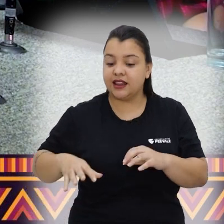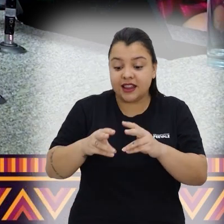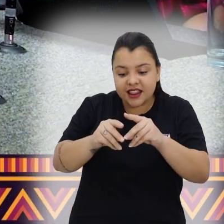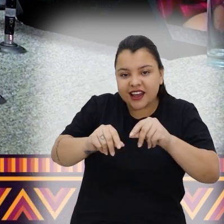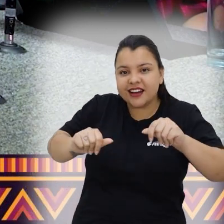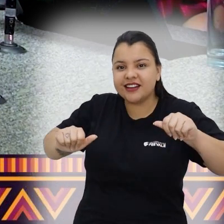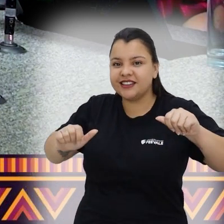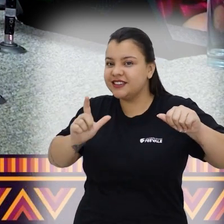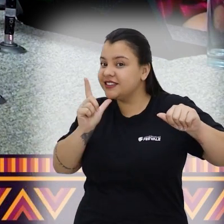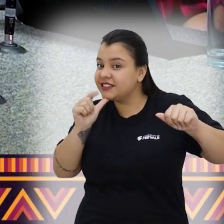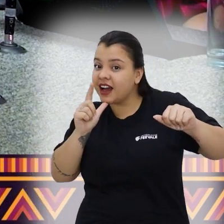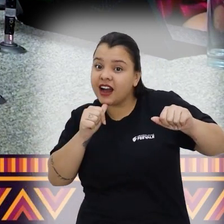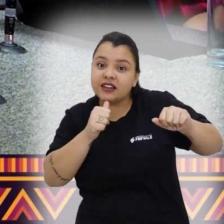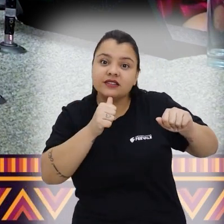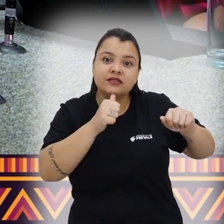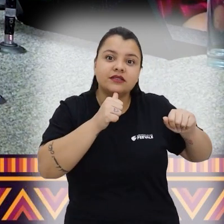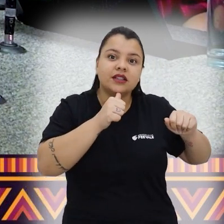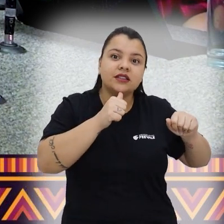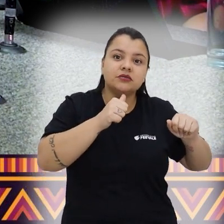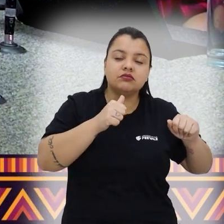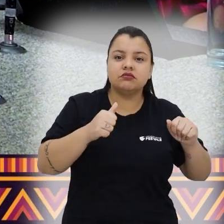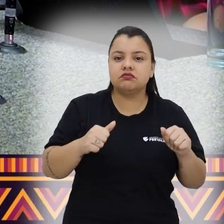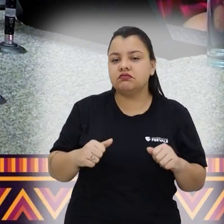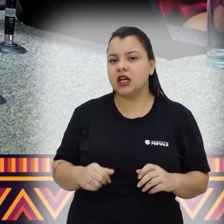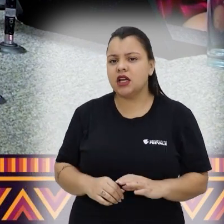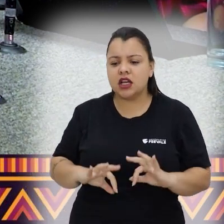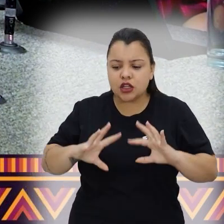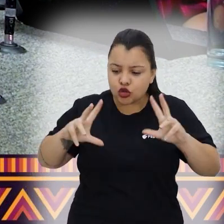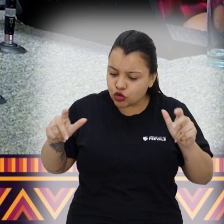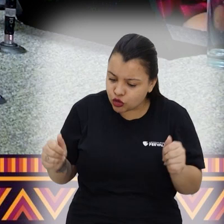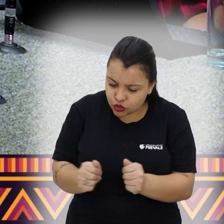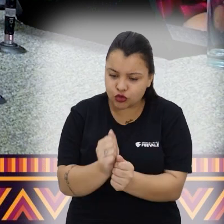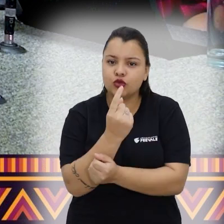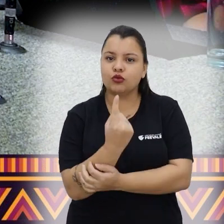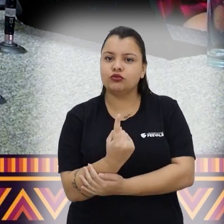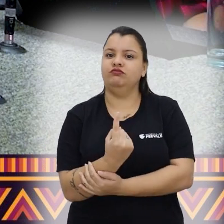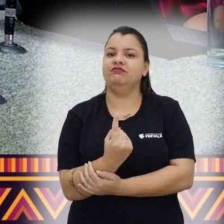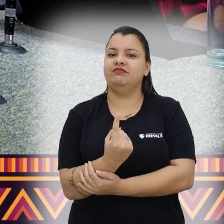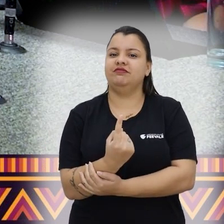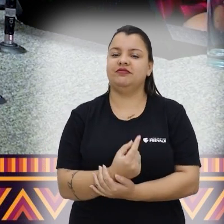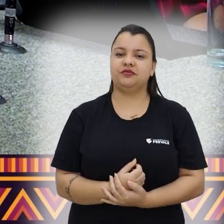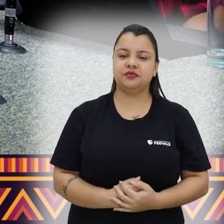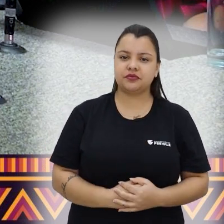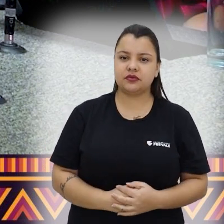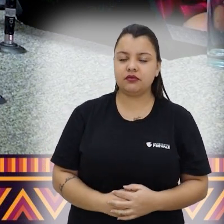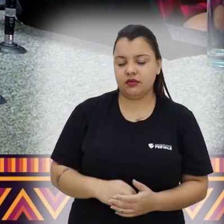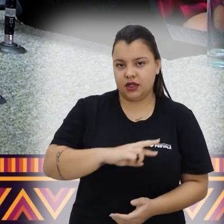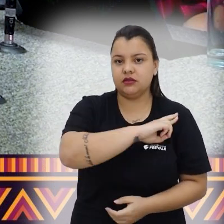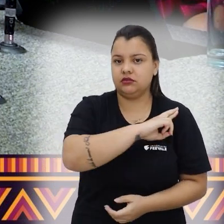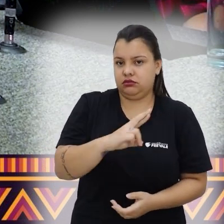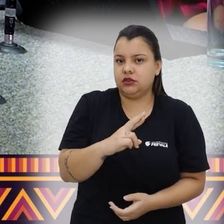do pássaro, ele é um só com tudo isso. Então, uma religião, ela é inata. Mas do ponto de